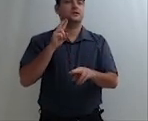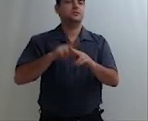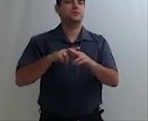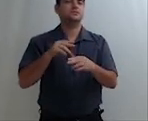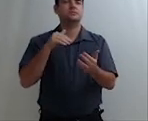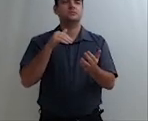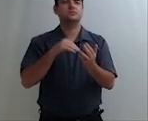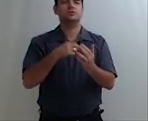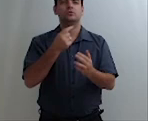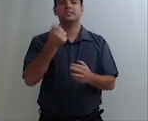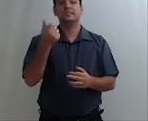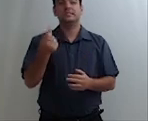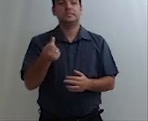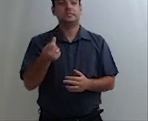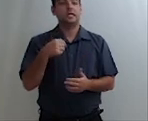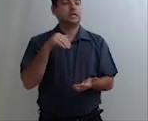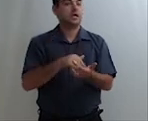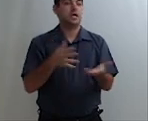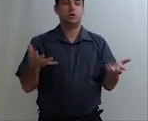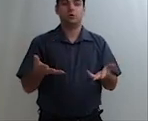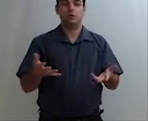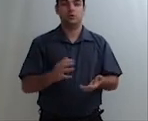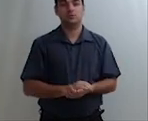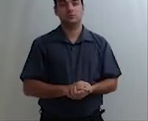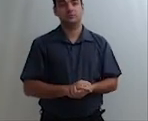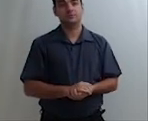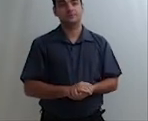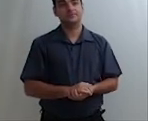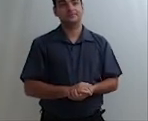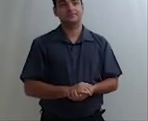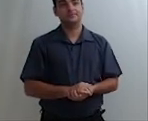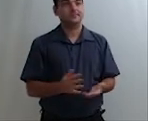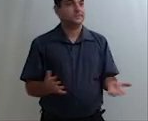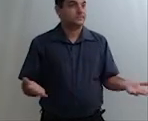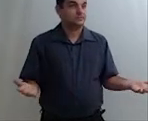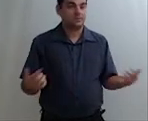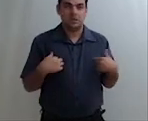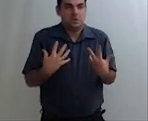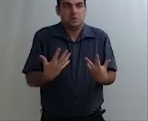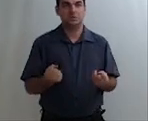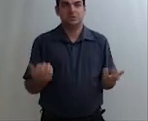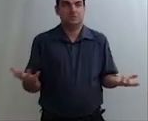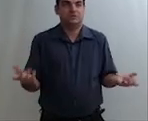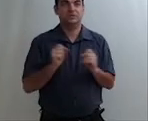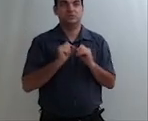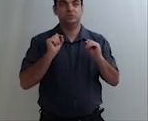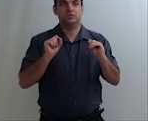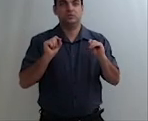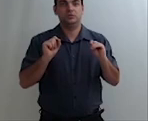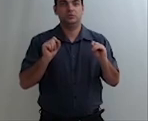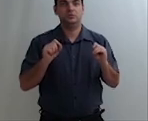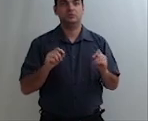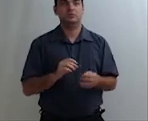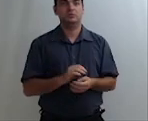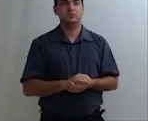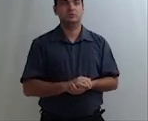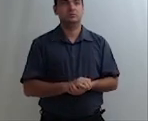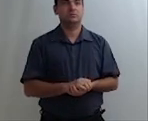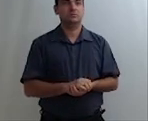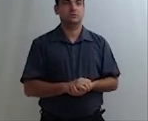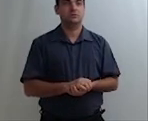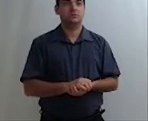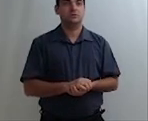2016 e eu estou então aqui concedendo da ordem po não Ministro